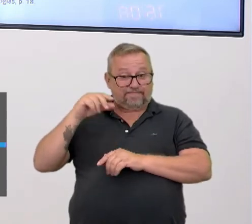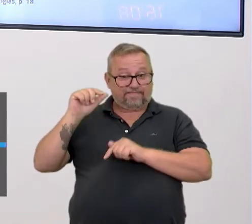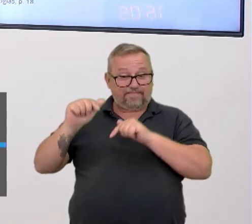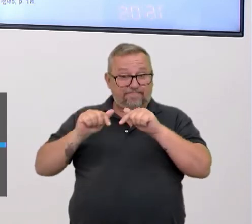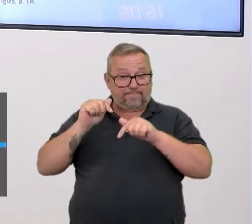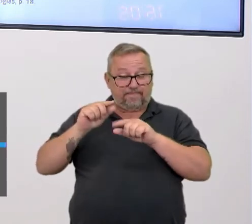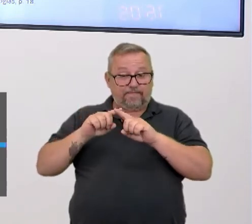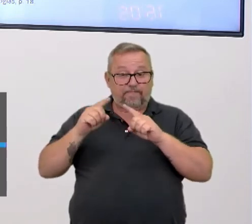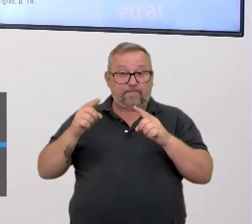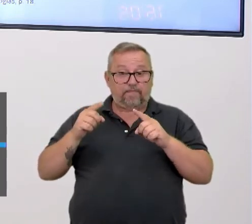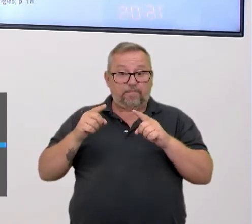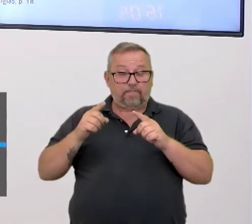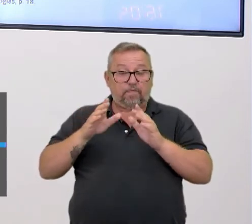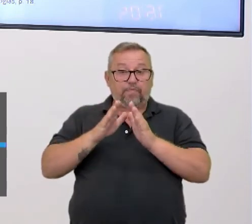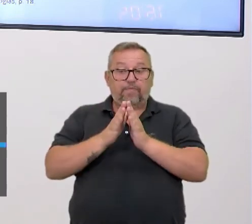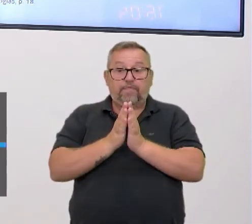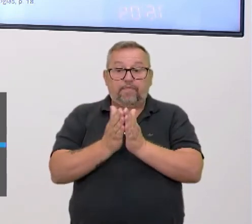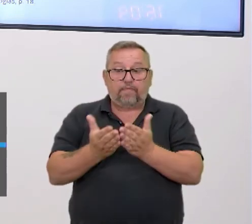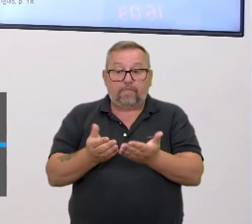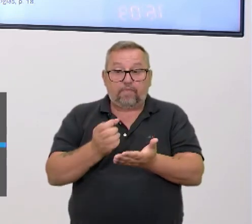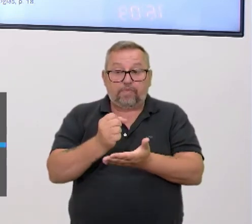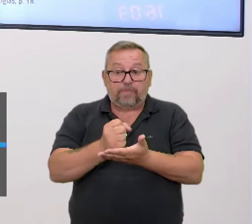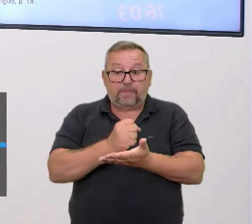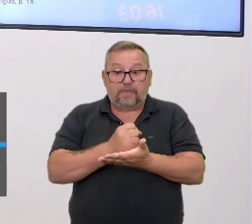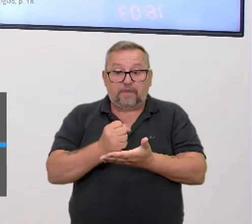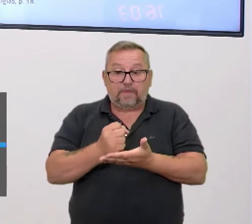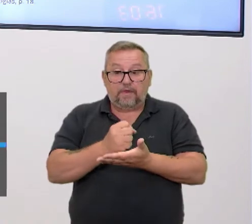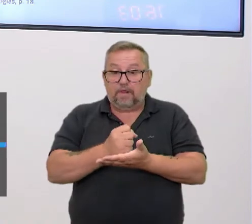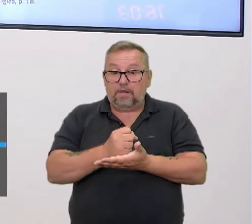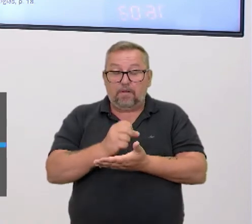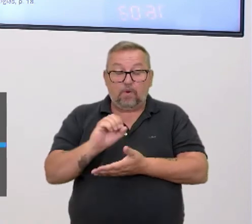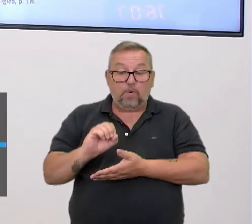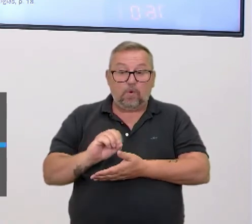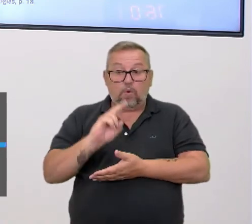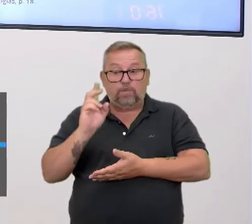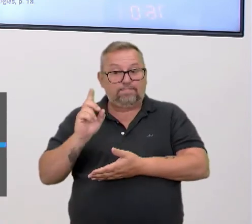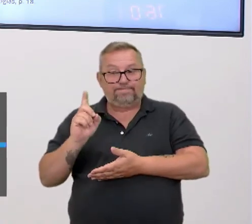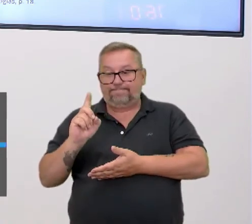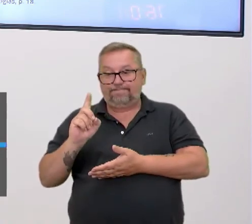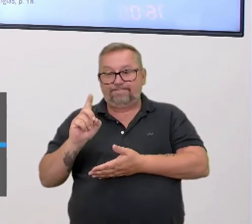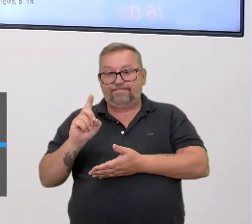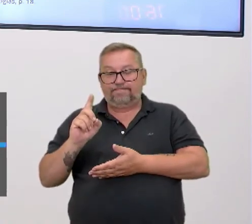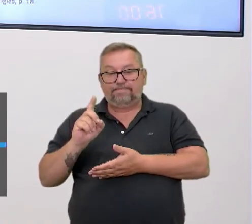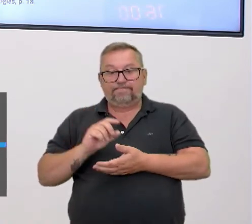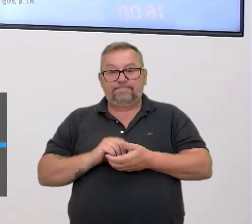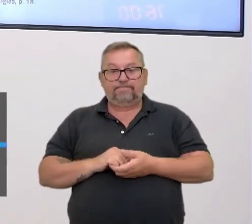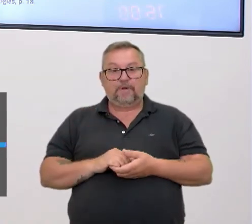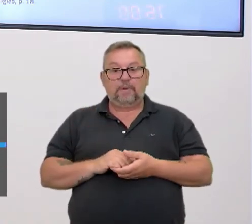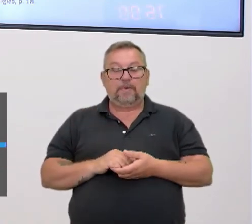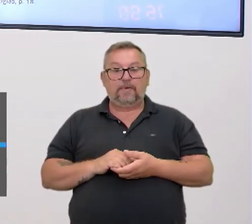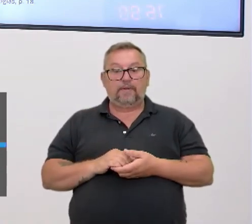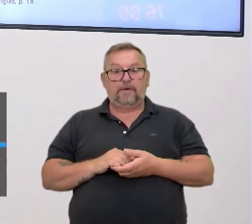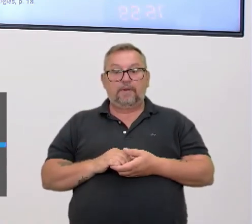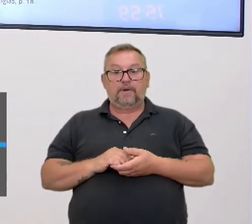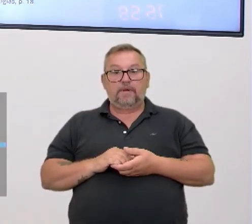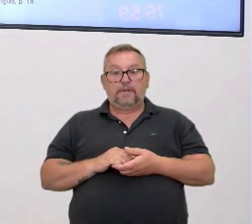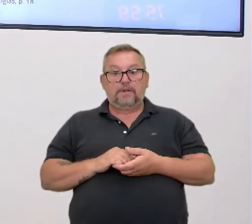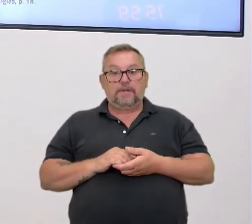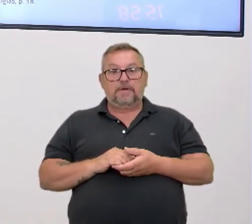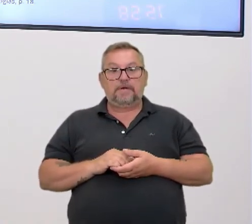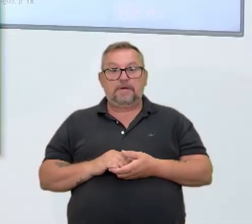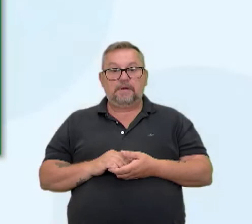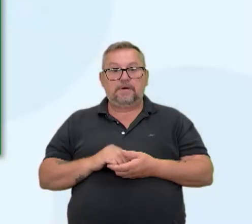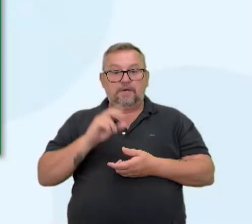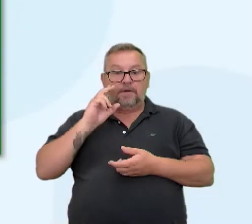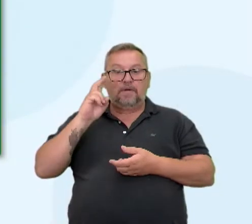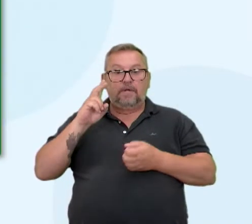trabalha com carteira assinada ou não? Entendeu? Então veja, o que abre aqui, ó. Veja todo o fluxo, né? A